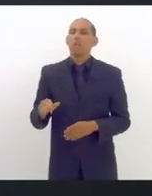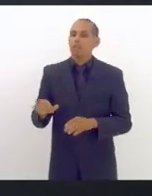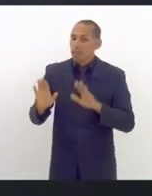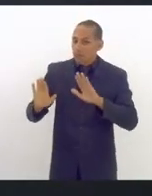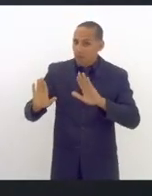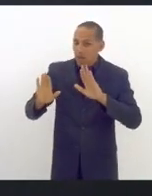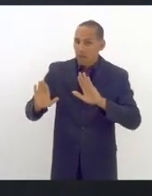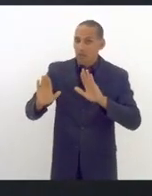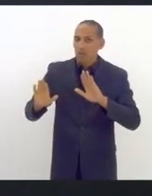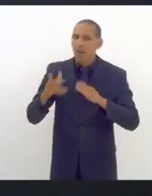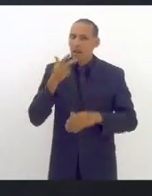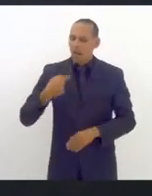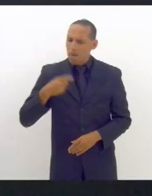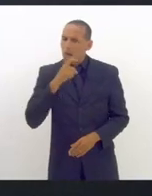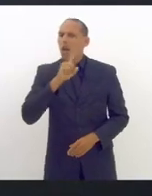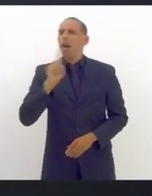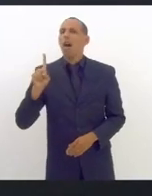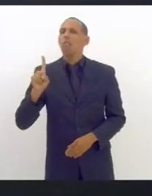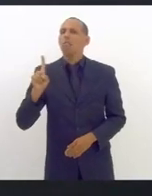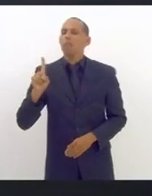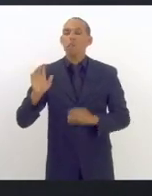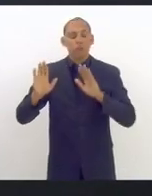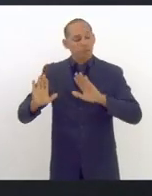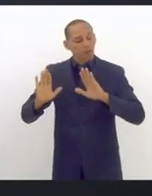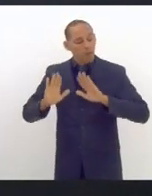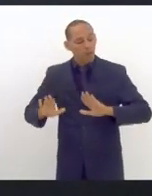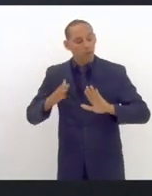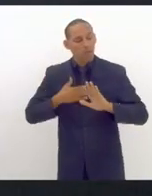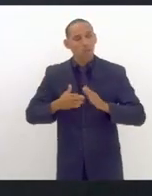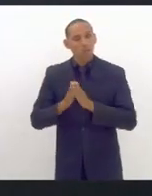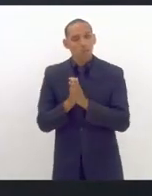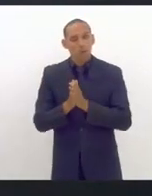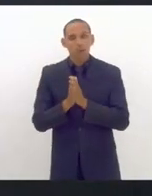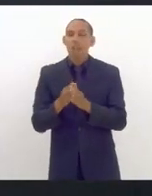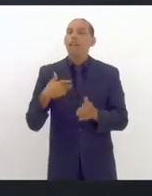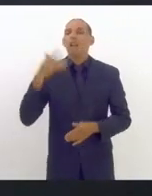não me chama de mentiroso não por favor